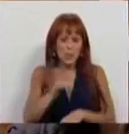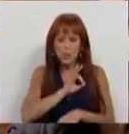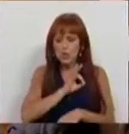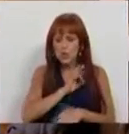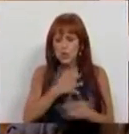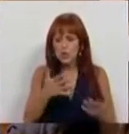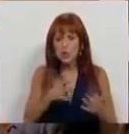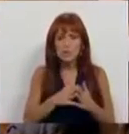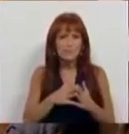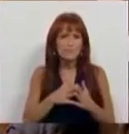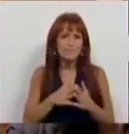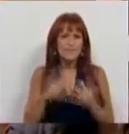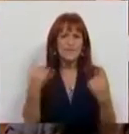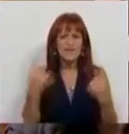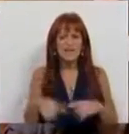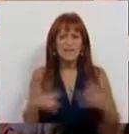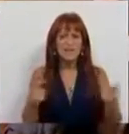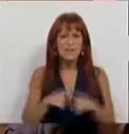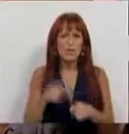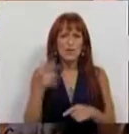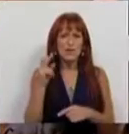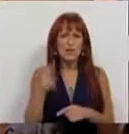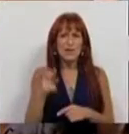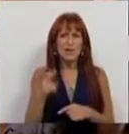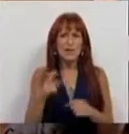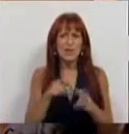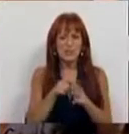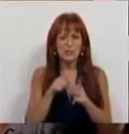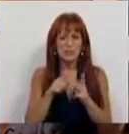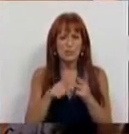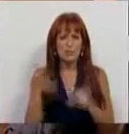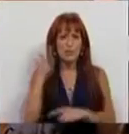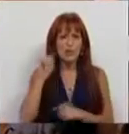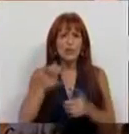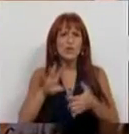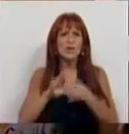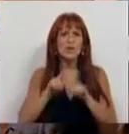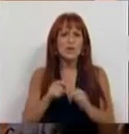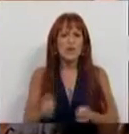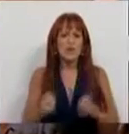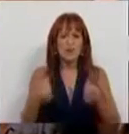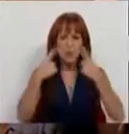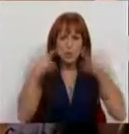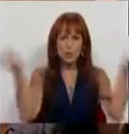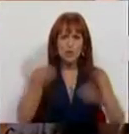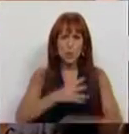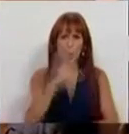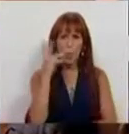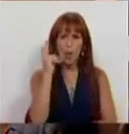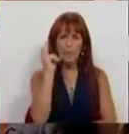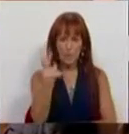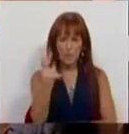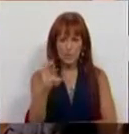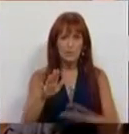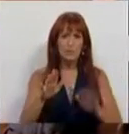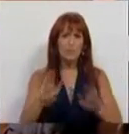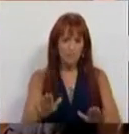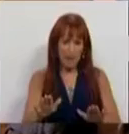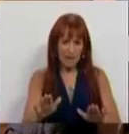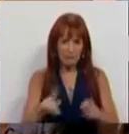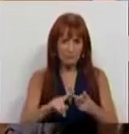senhores tiveram 3 verbos fundamentais no que diz respeito a investimento público durante 4 anos.